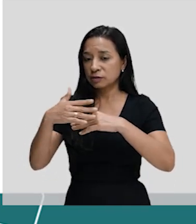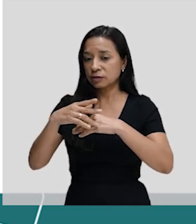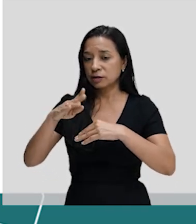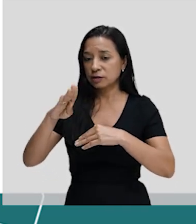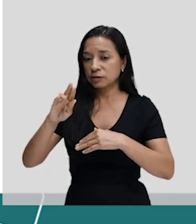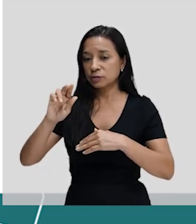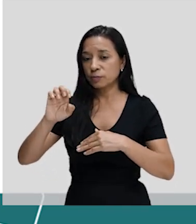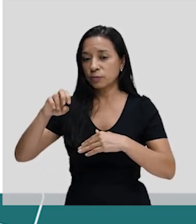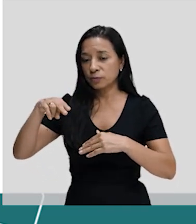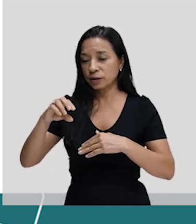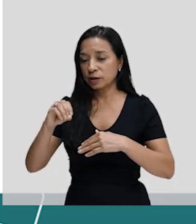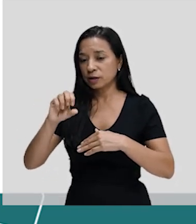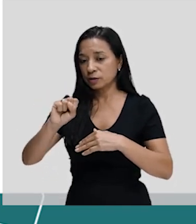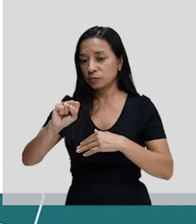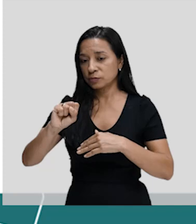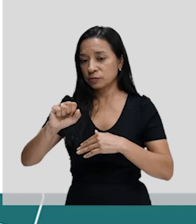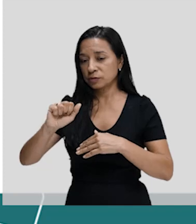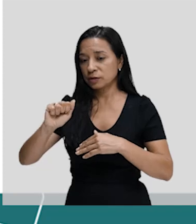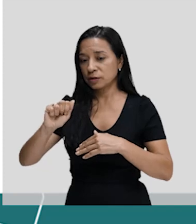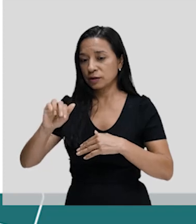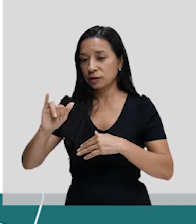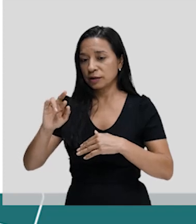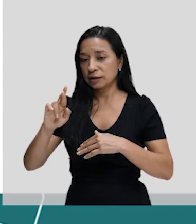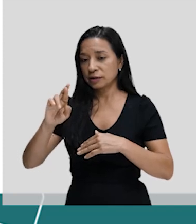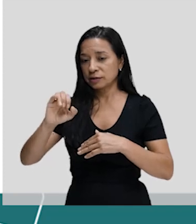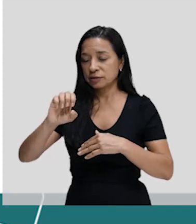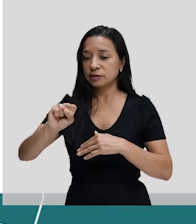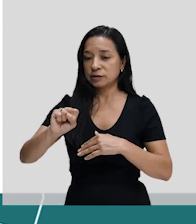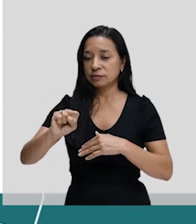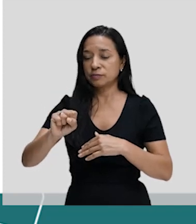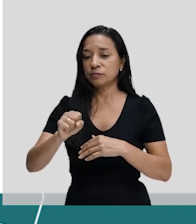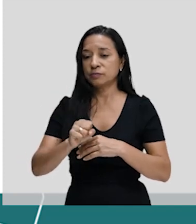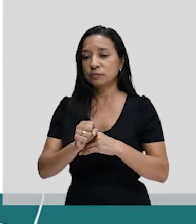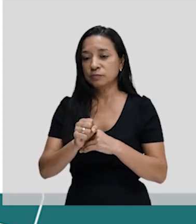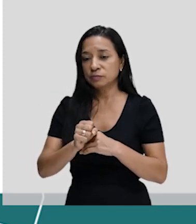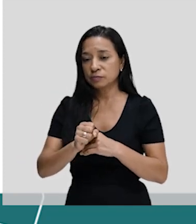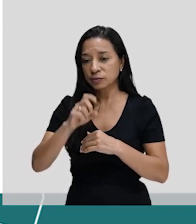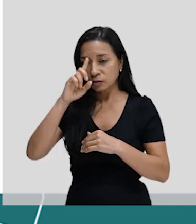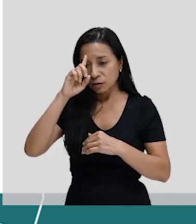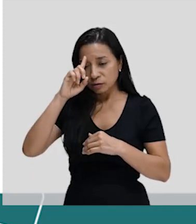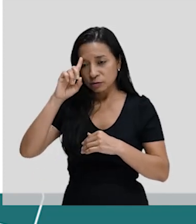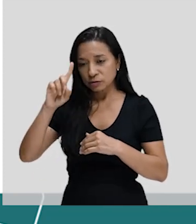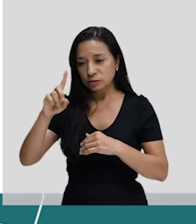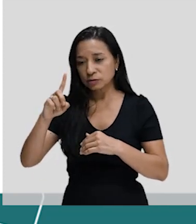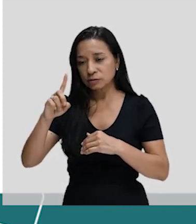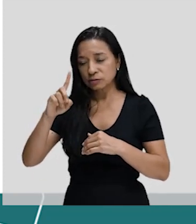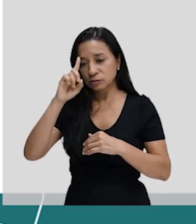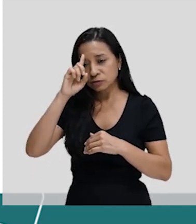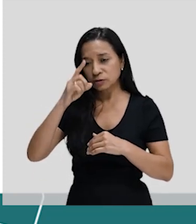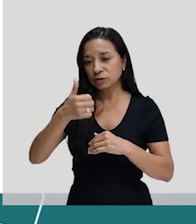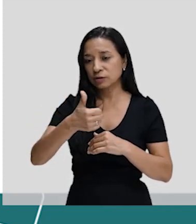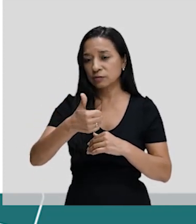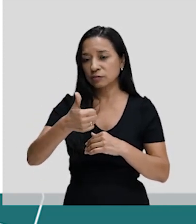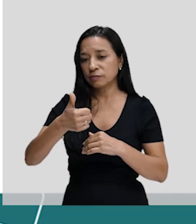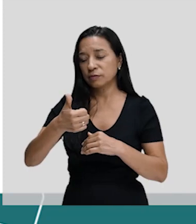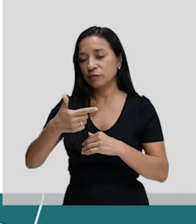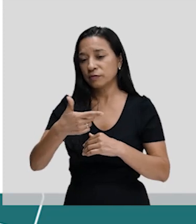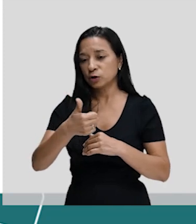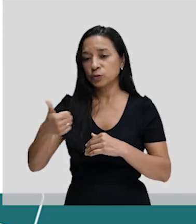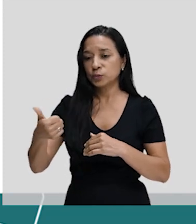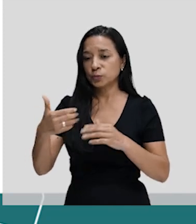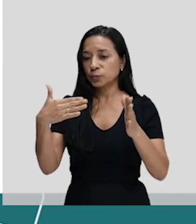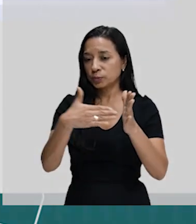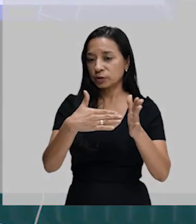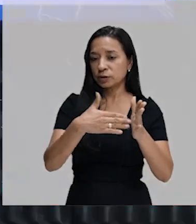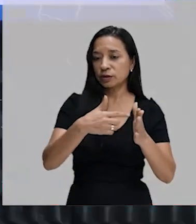eu substituir a expressão subrayada, que é tuvo, por en el futuro, qual seria a forma